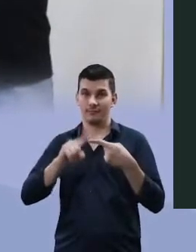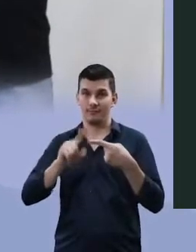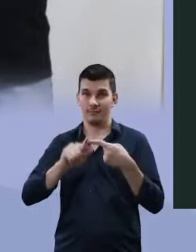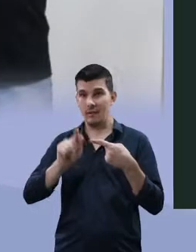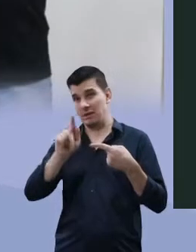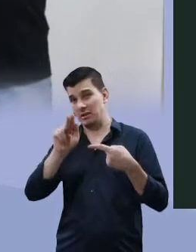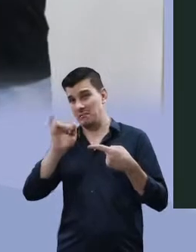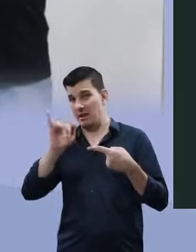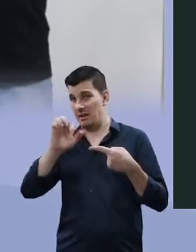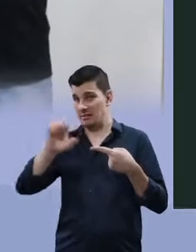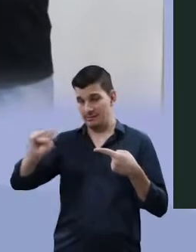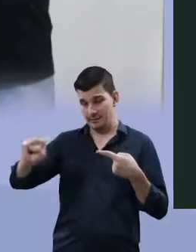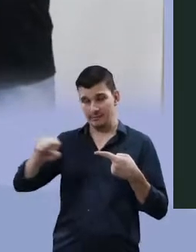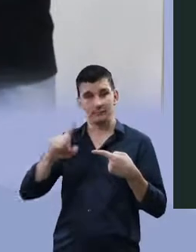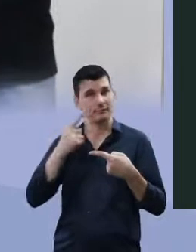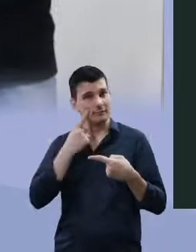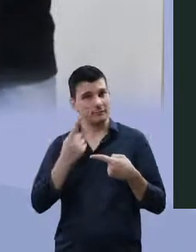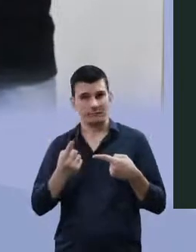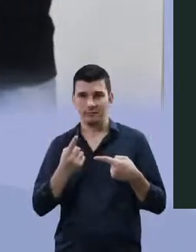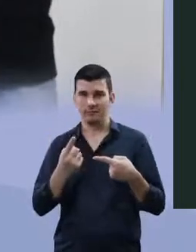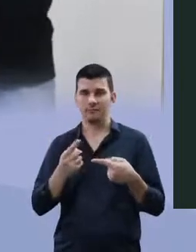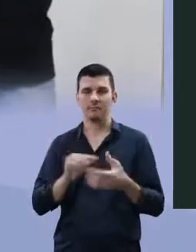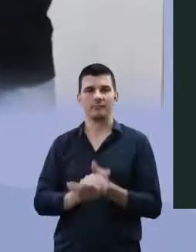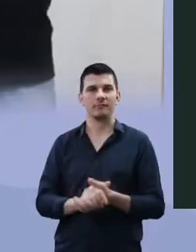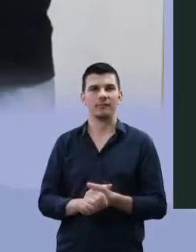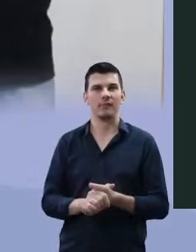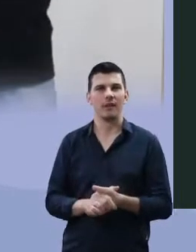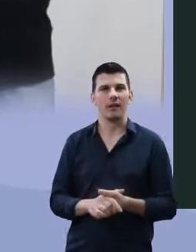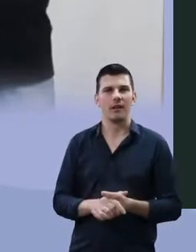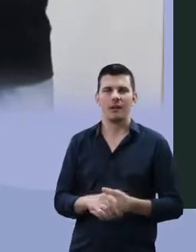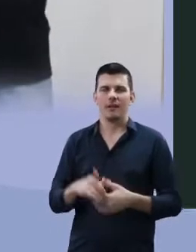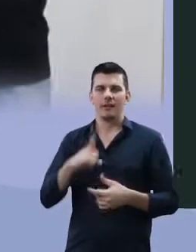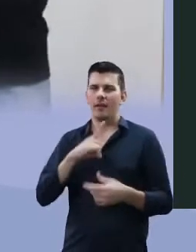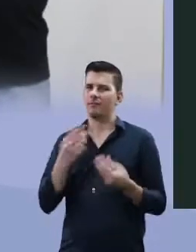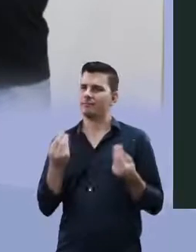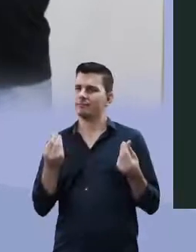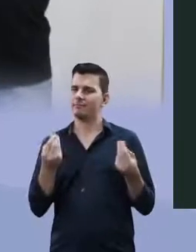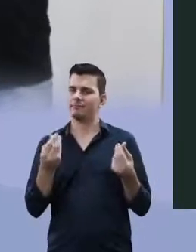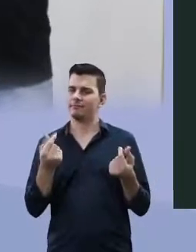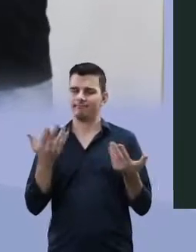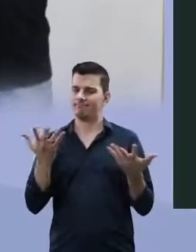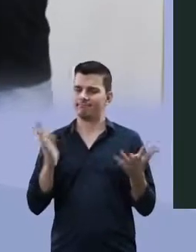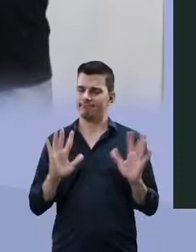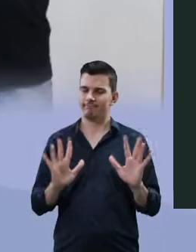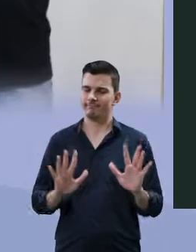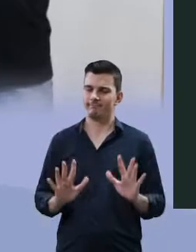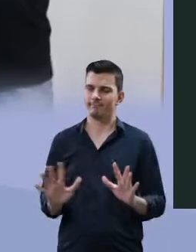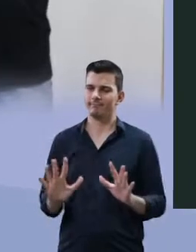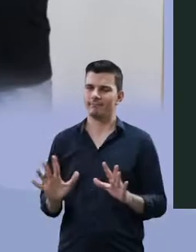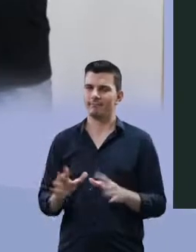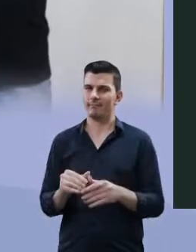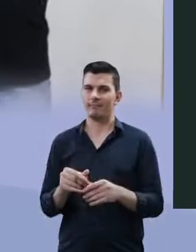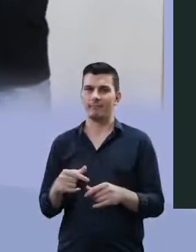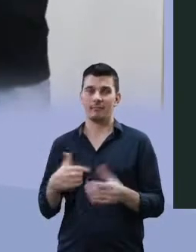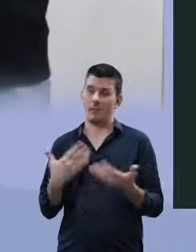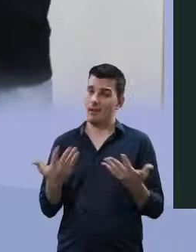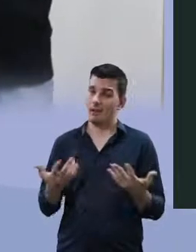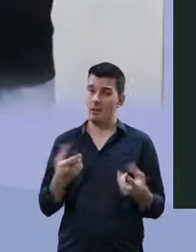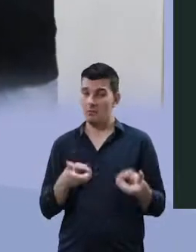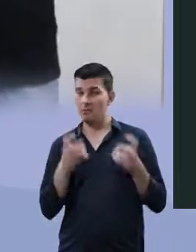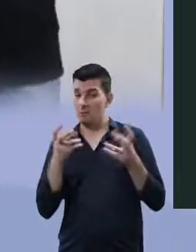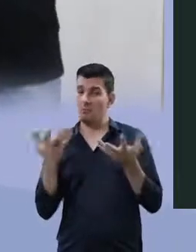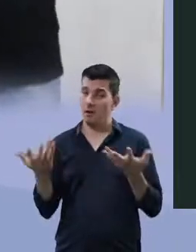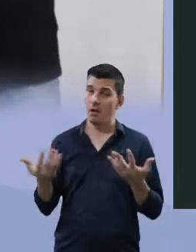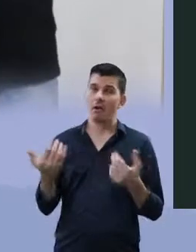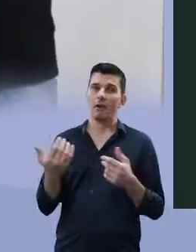o Freire ele tem uma nostalgia pela escravidão, né? Então a escravidão é legal, ele reconhece a importância, o Gilberto Freire,